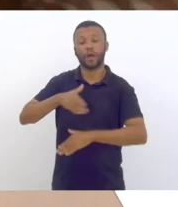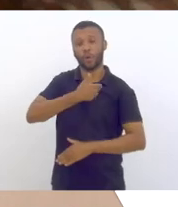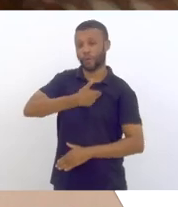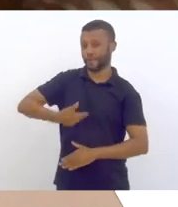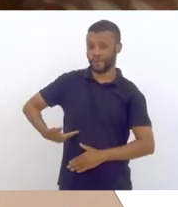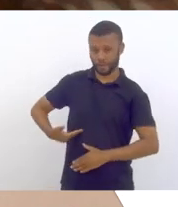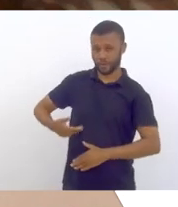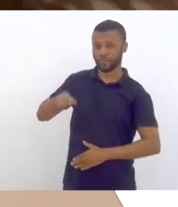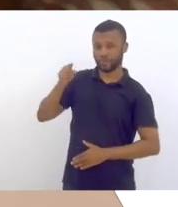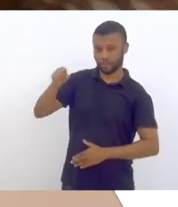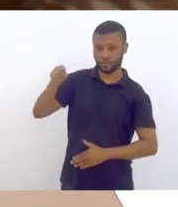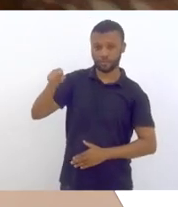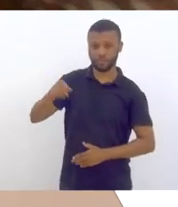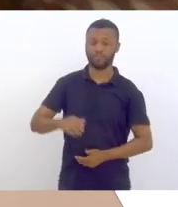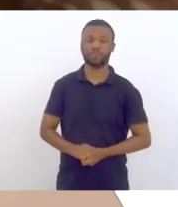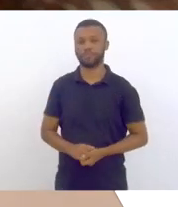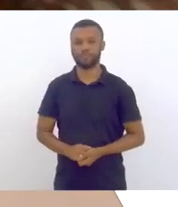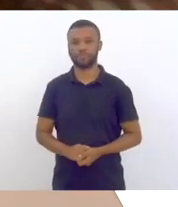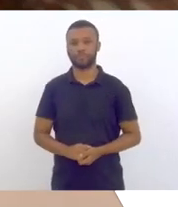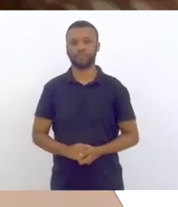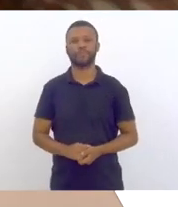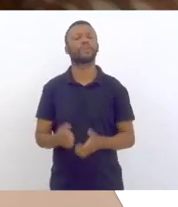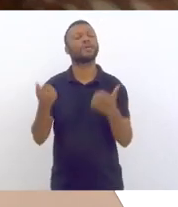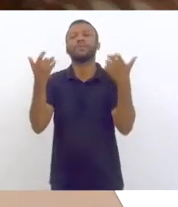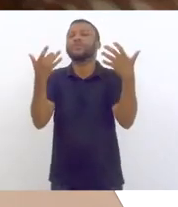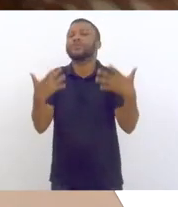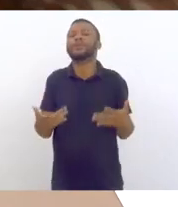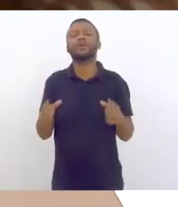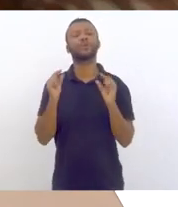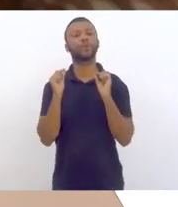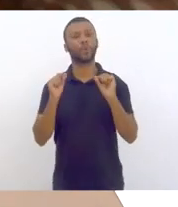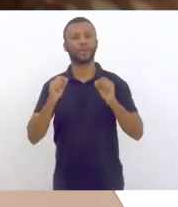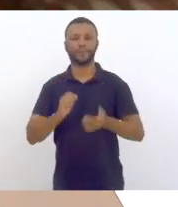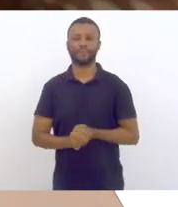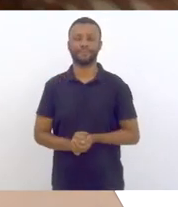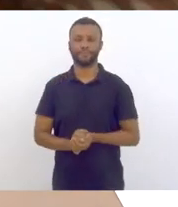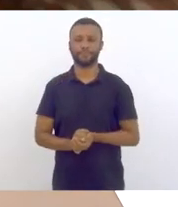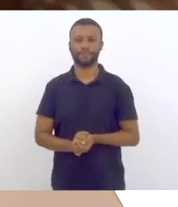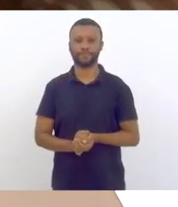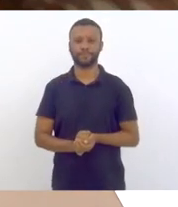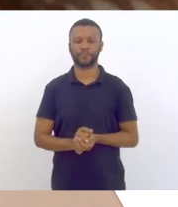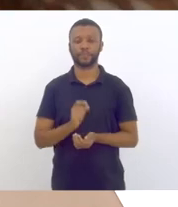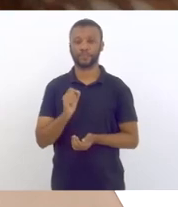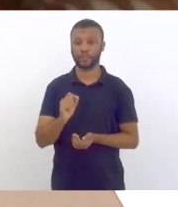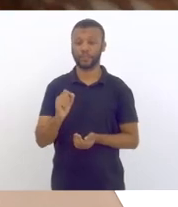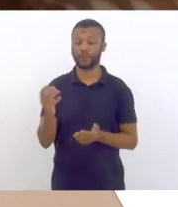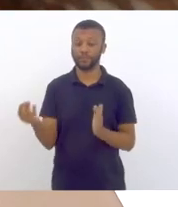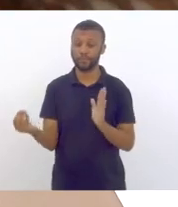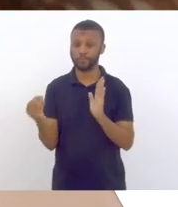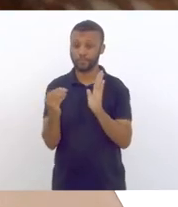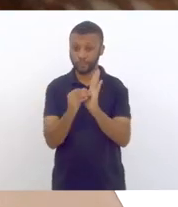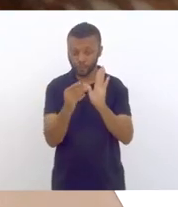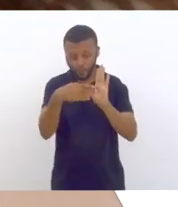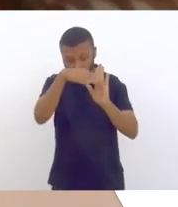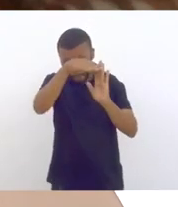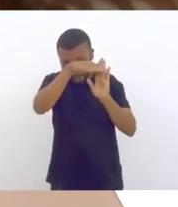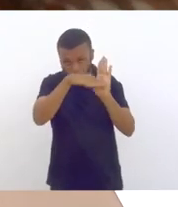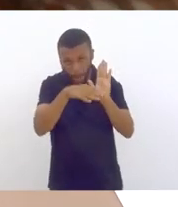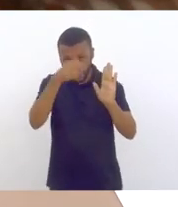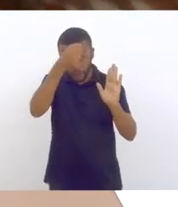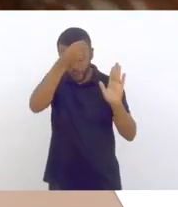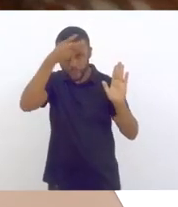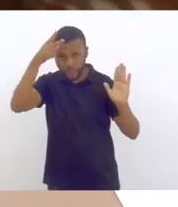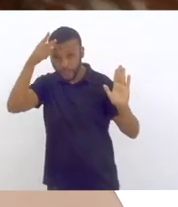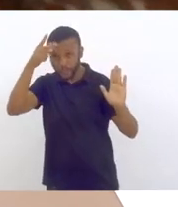um projeto de executivo tratando da entrada do município na partilha